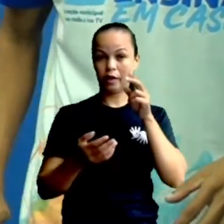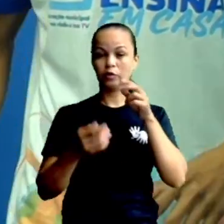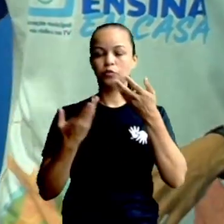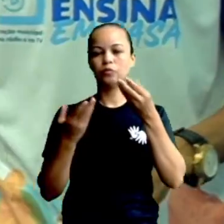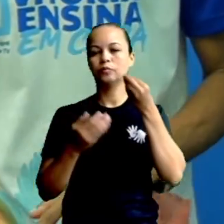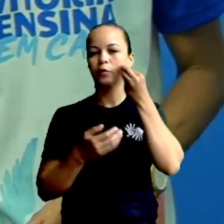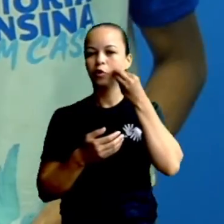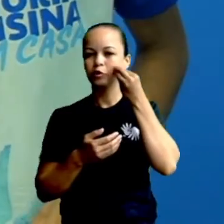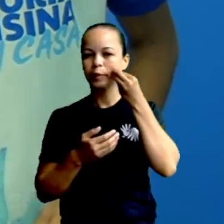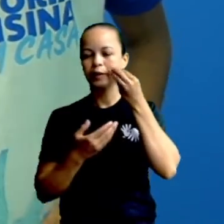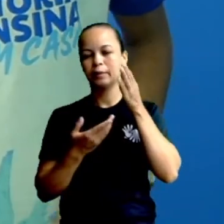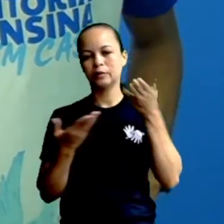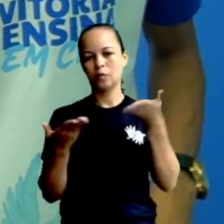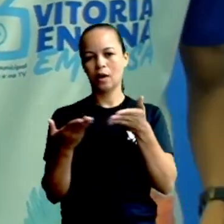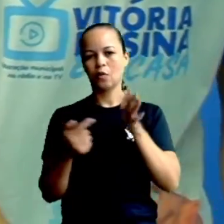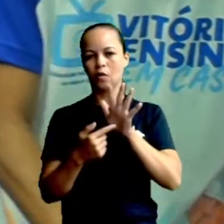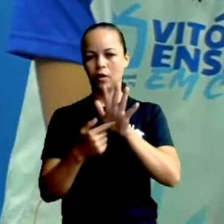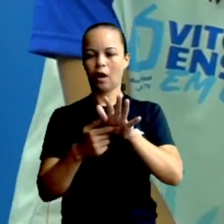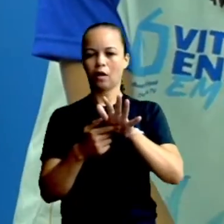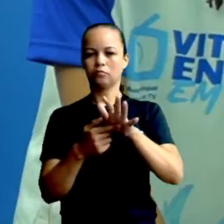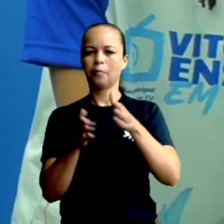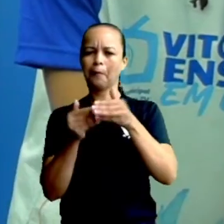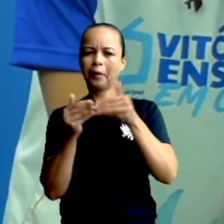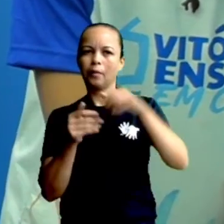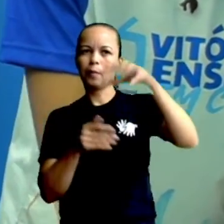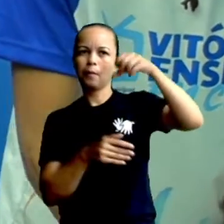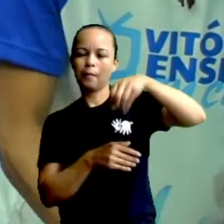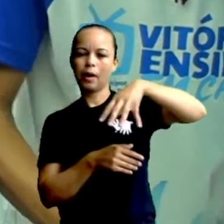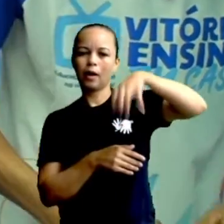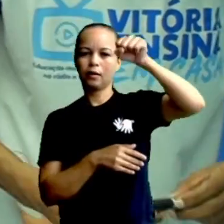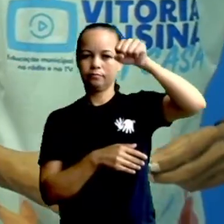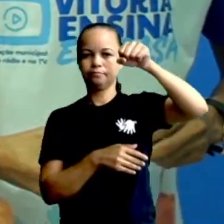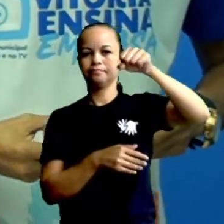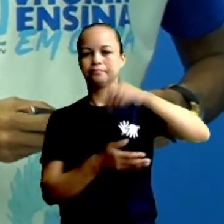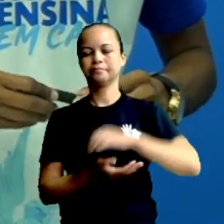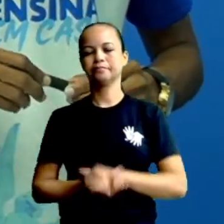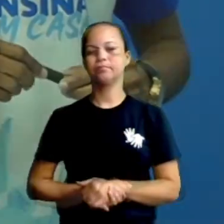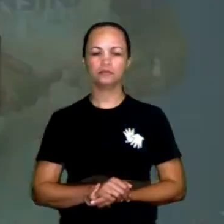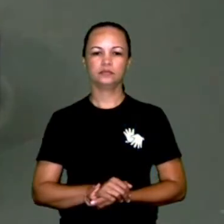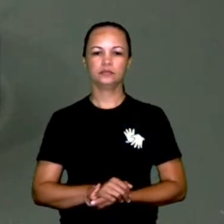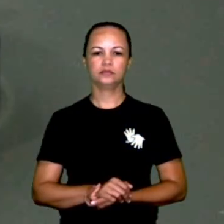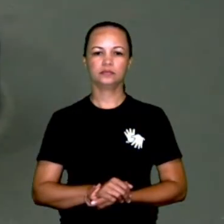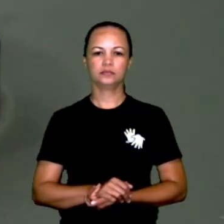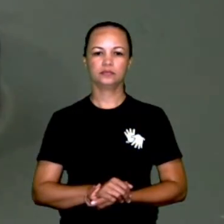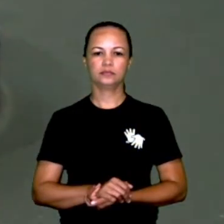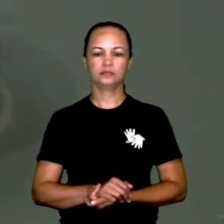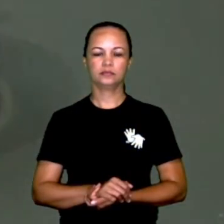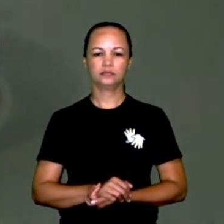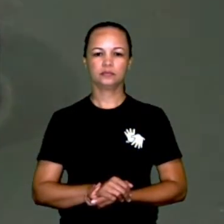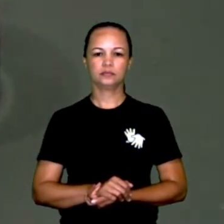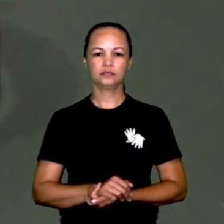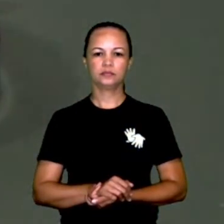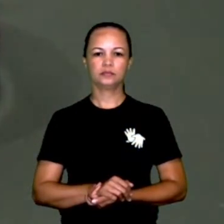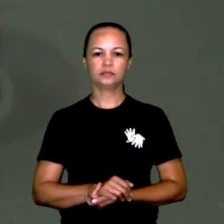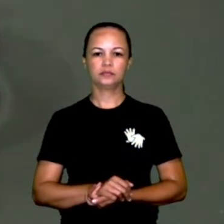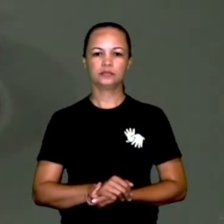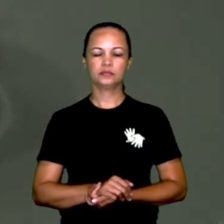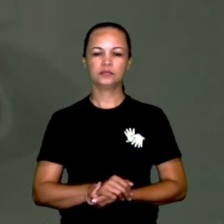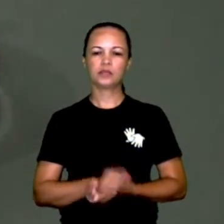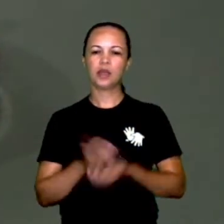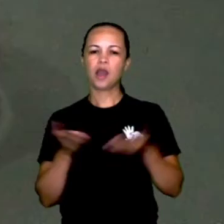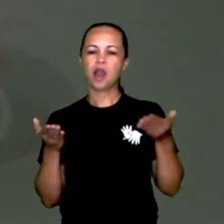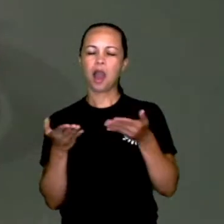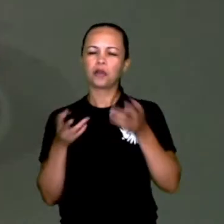pedir para a produção também aqui apagar a luz, só para a gente ver aqui. Ó, observe como é que